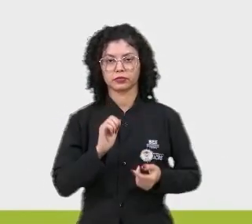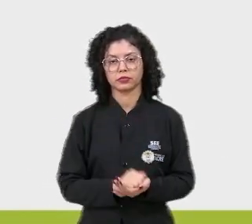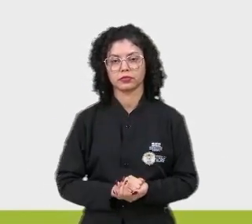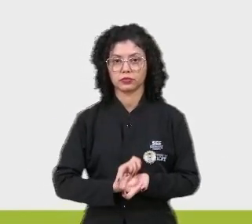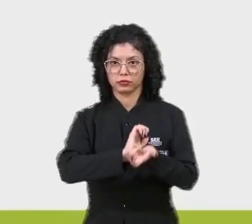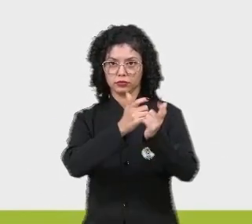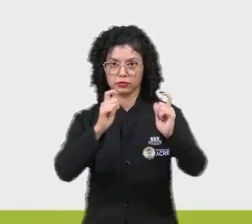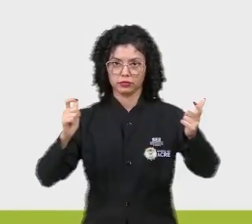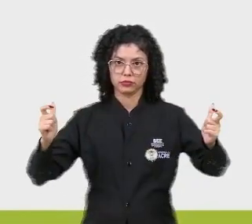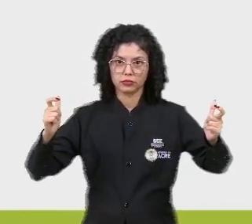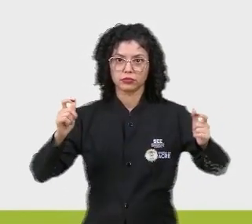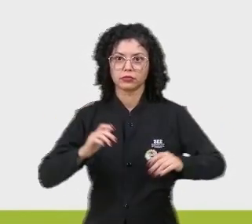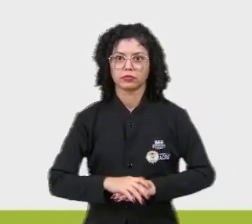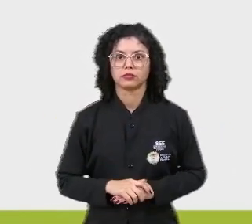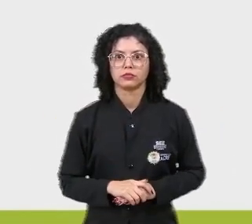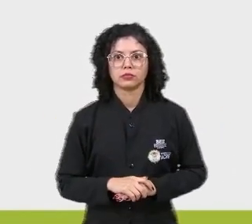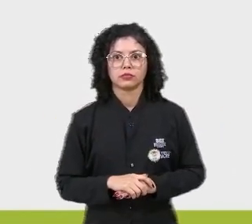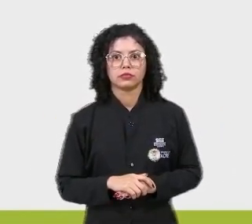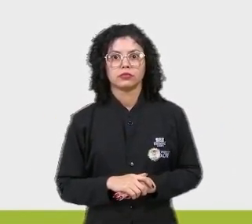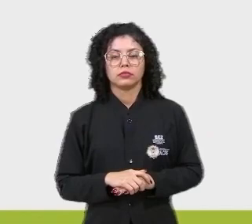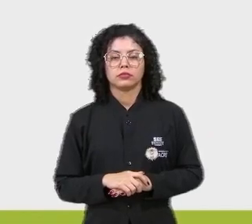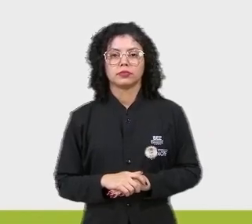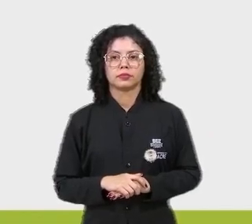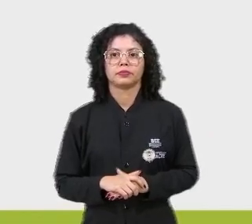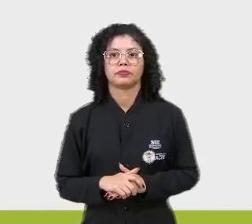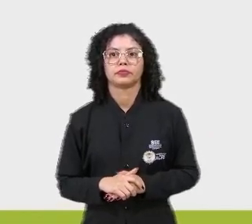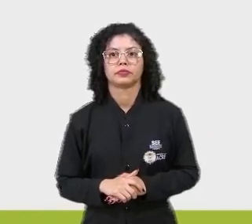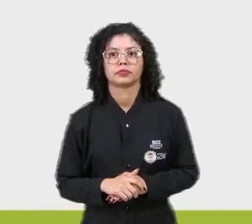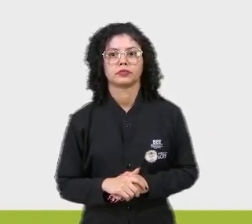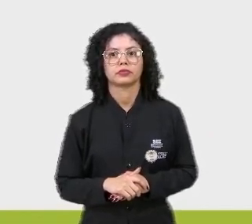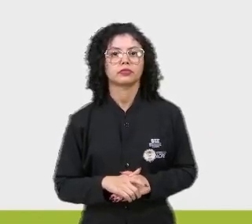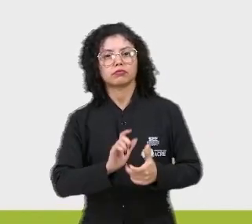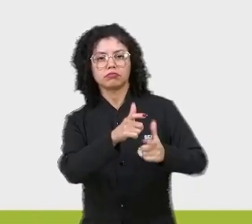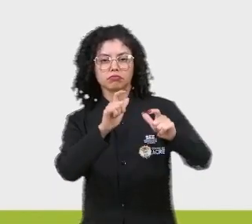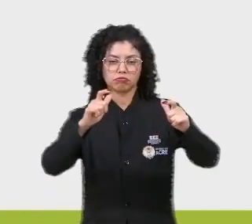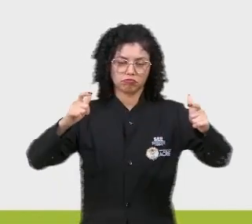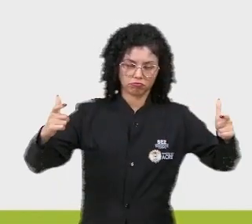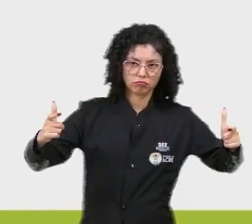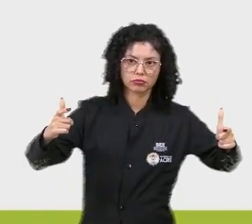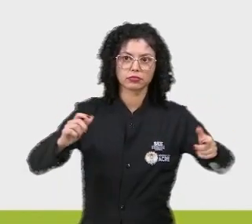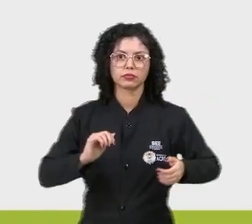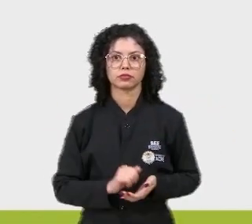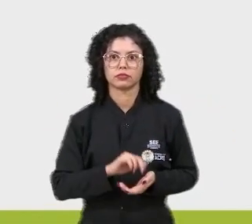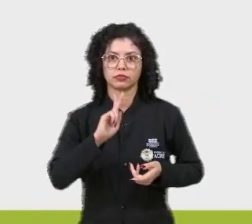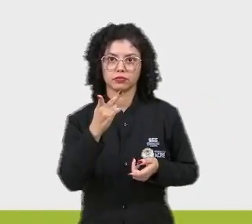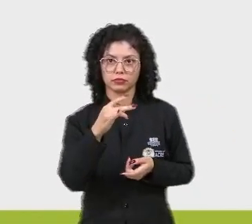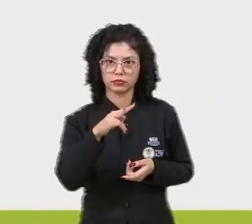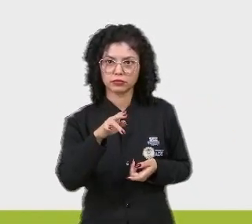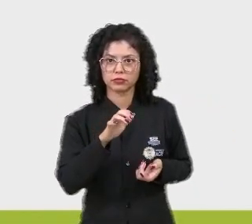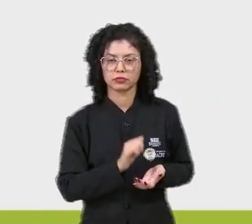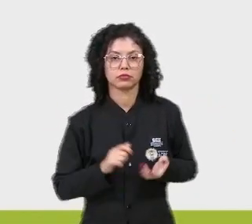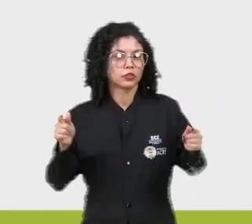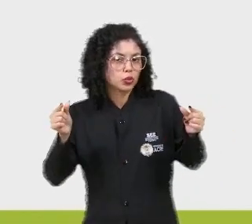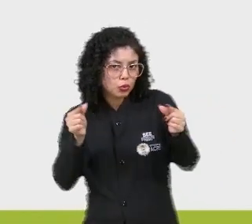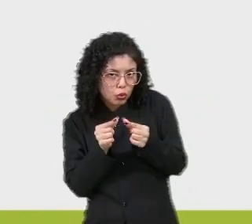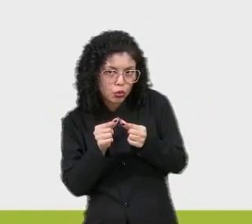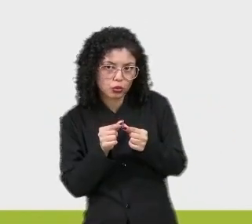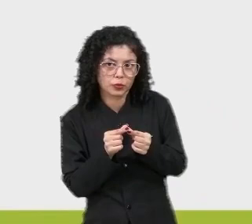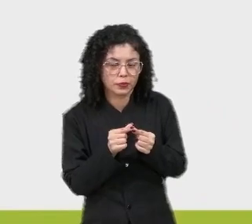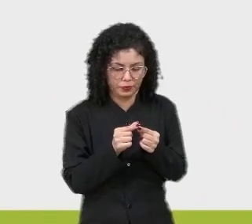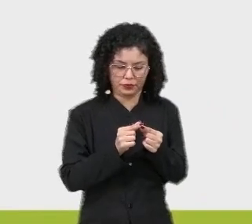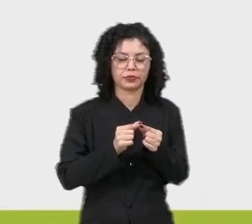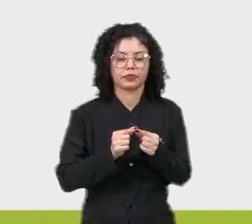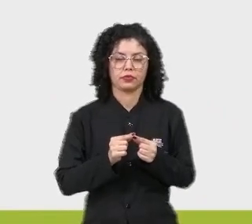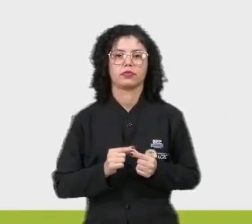algo grande né pessoal é algo eh eh exagerado né hip por é algo pequeno